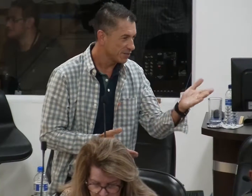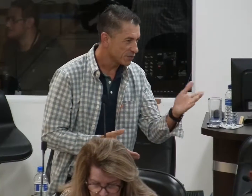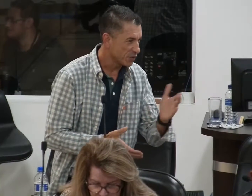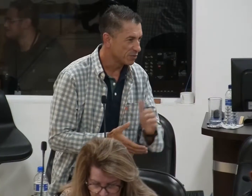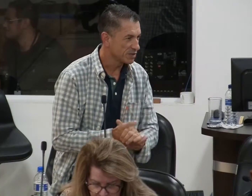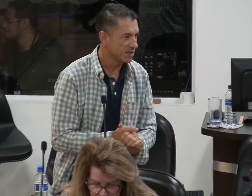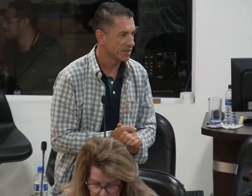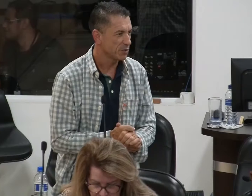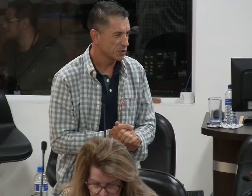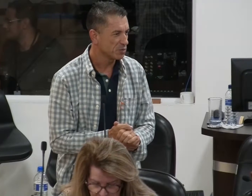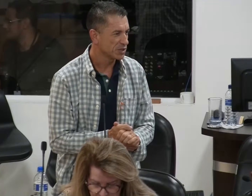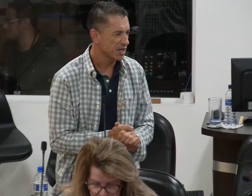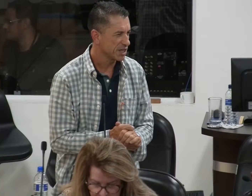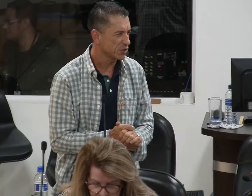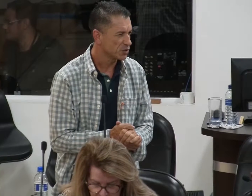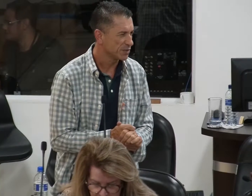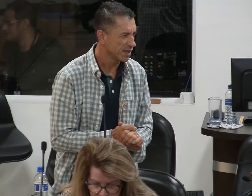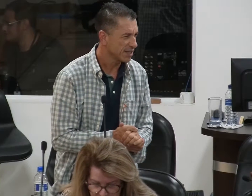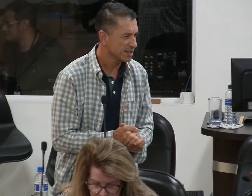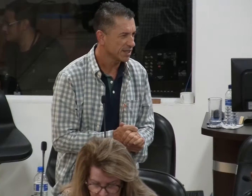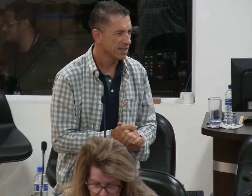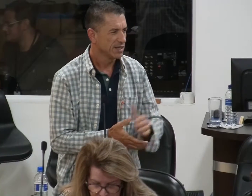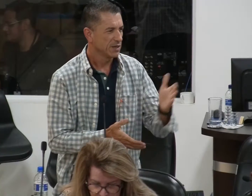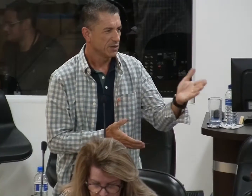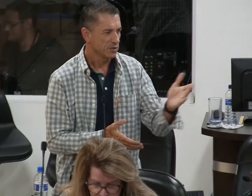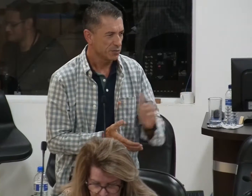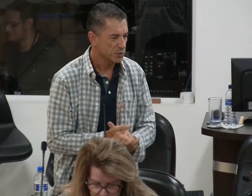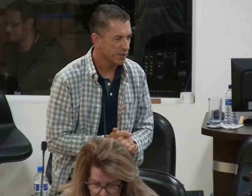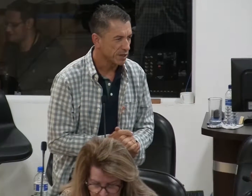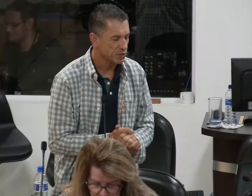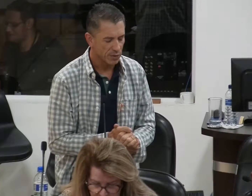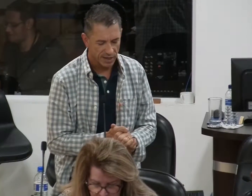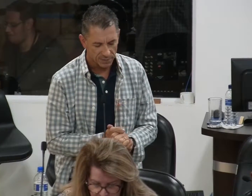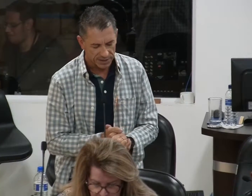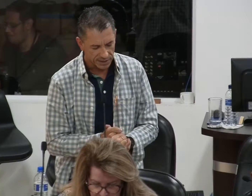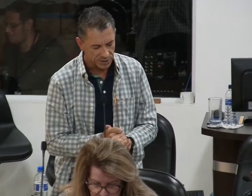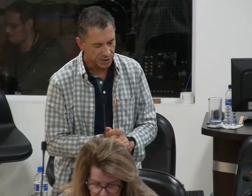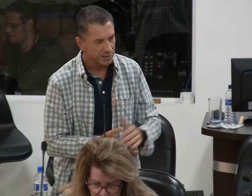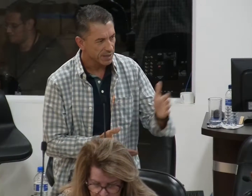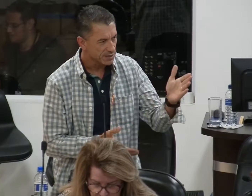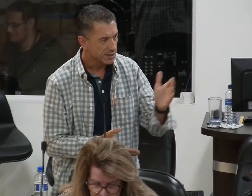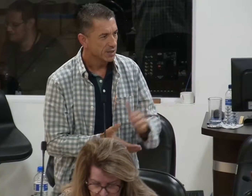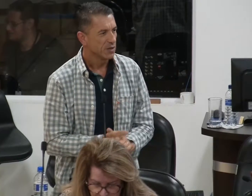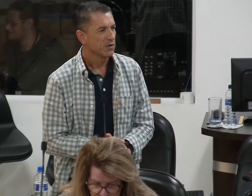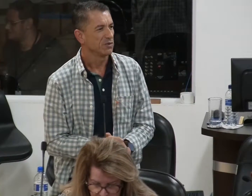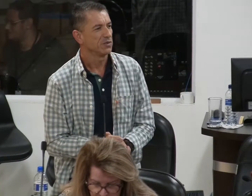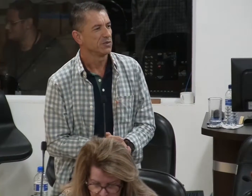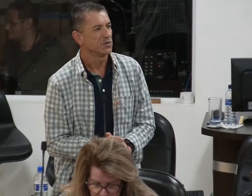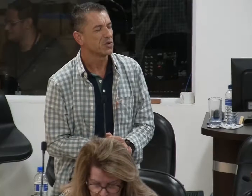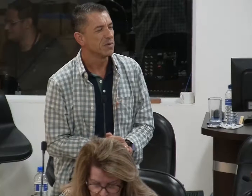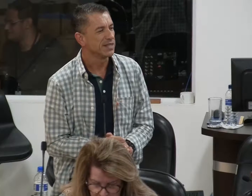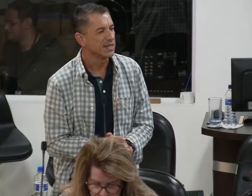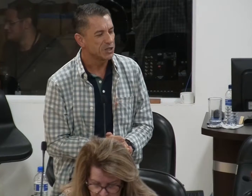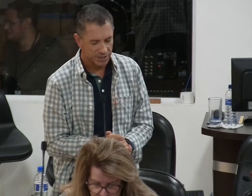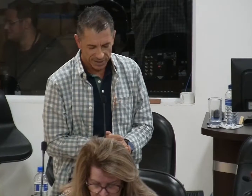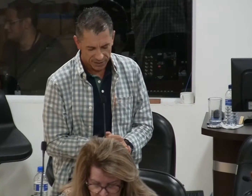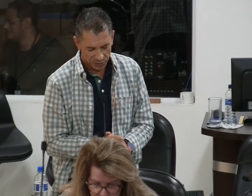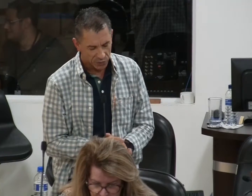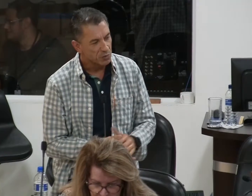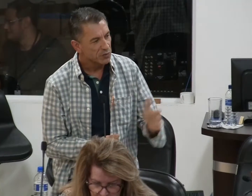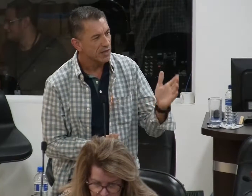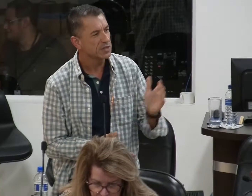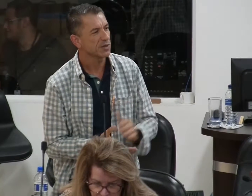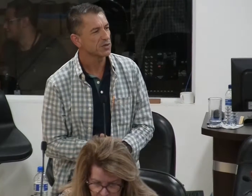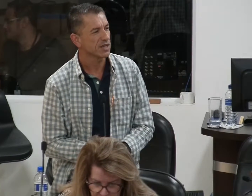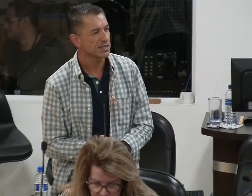sei se aposentou como sargento ou subtenente, né? Peço perdão se eu errar a patente aí, mas os comandantes aí,